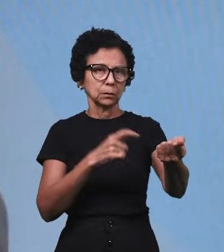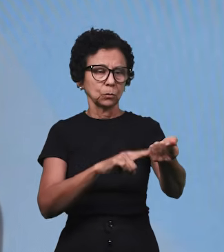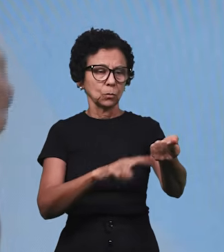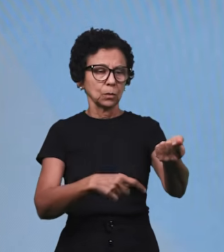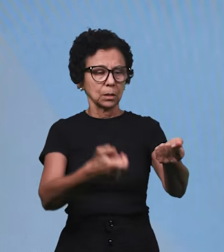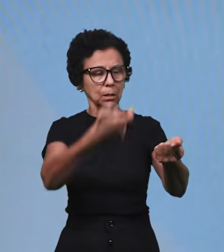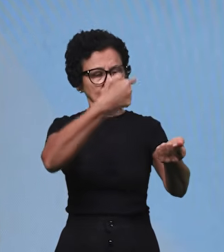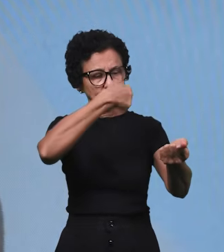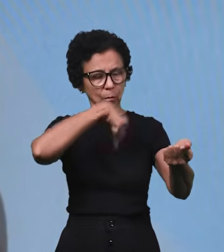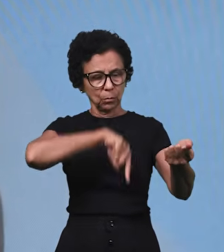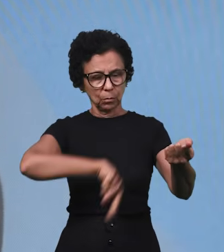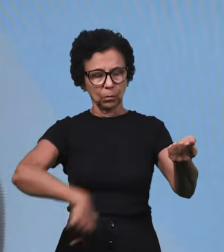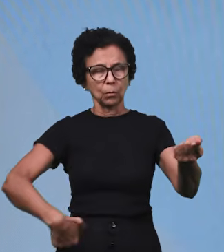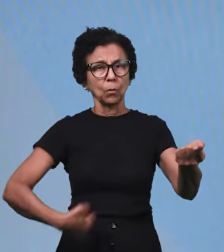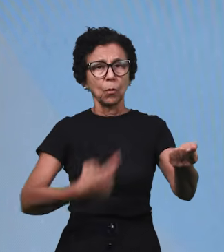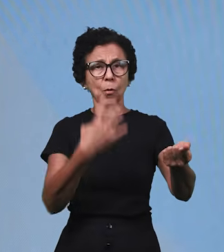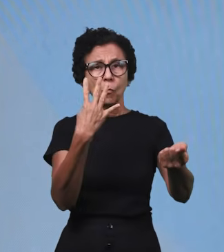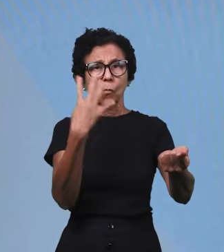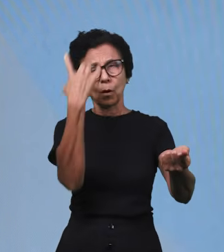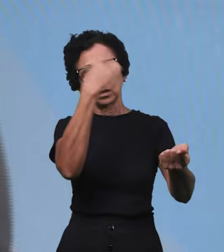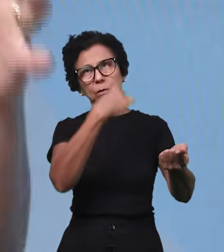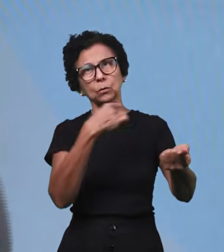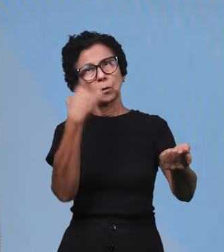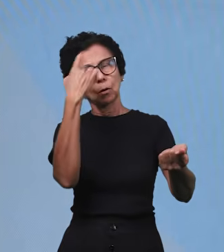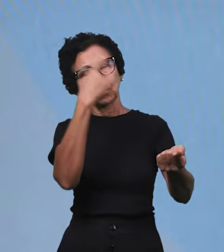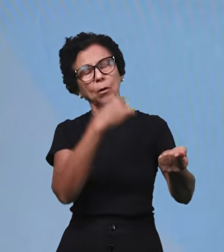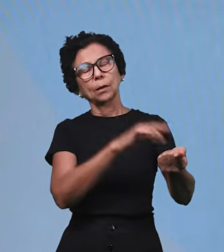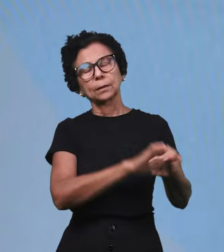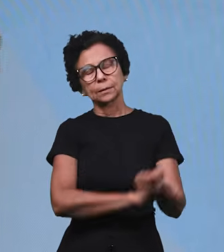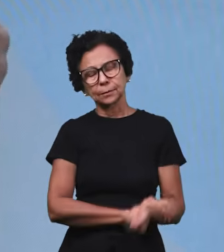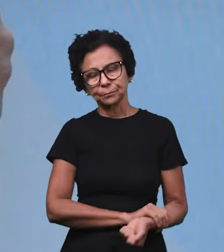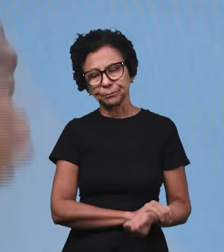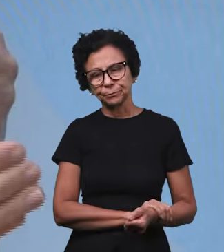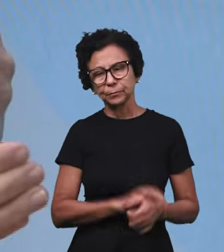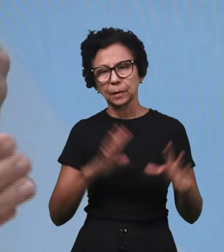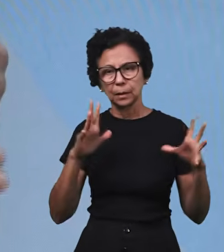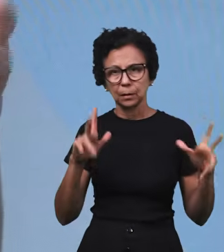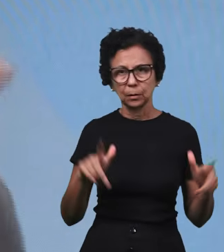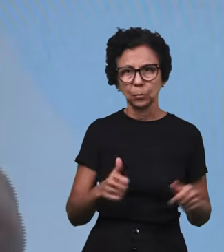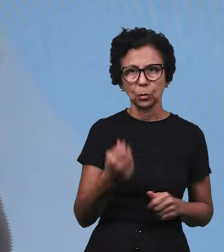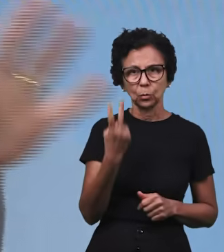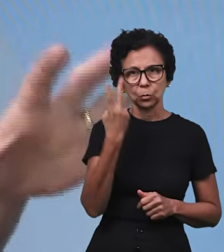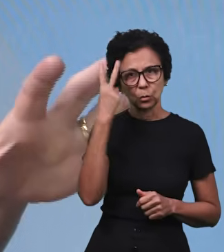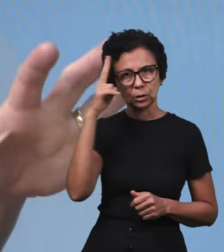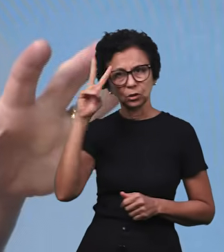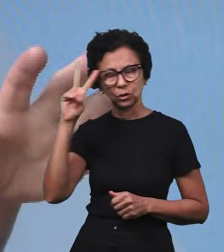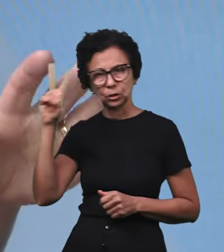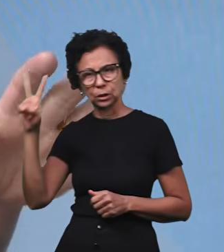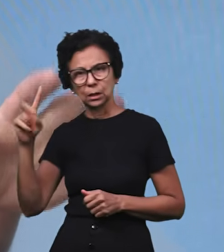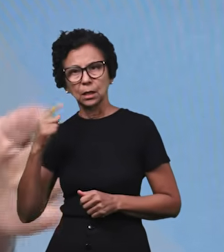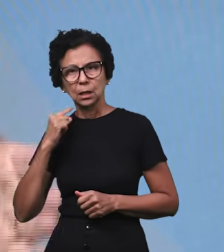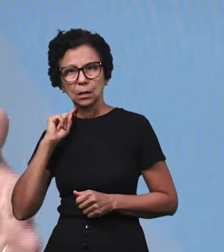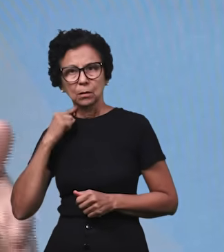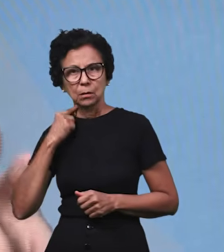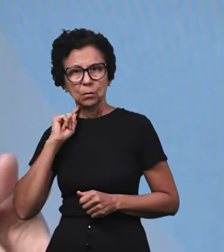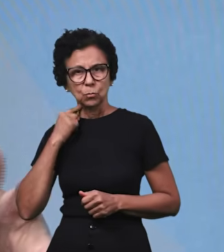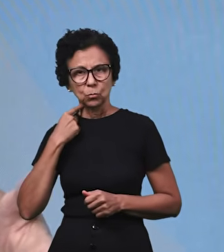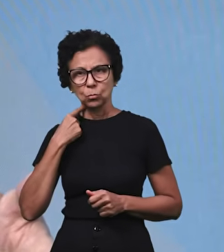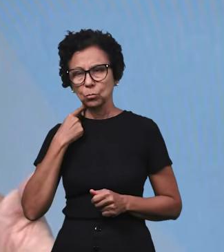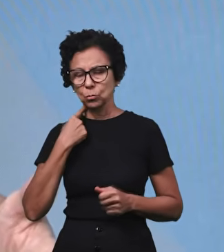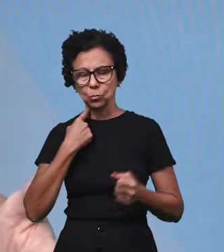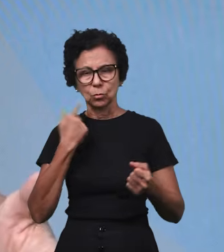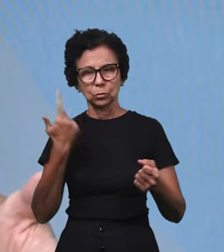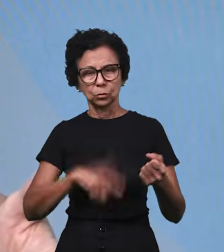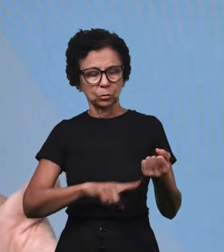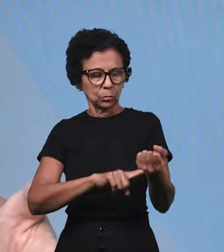né? Porque o que acontece? Você limpa, mas os rins não estão funcionando, daqui a 2 dias o sangue está todo sujo de novo. Então tem